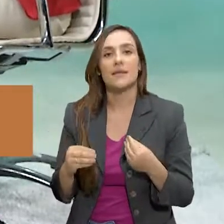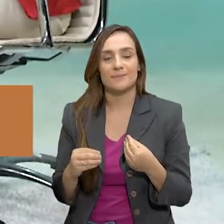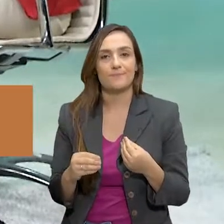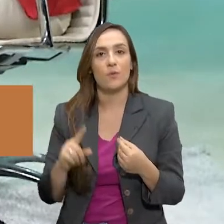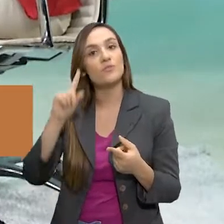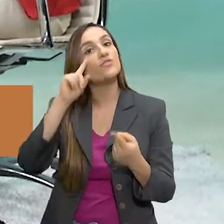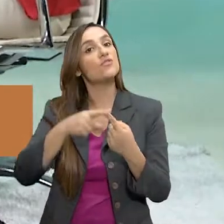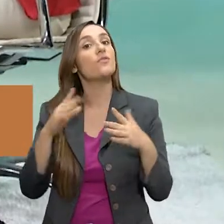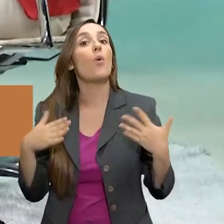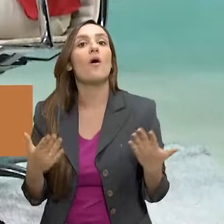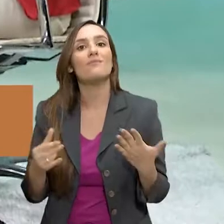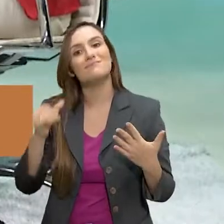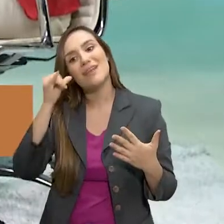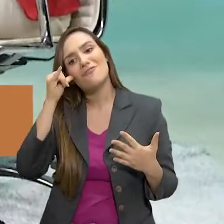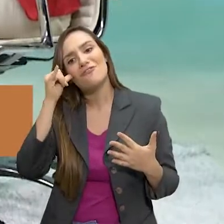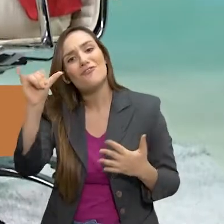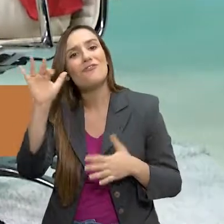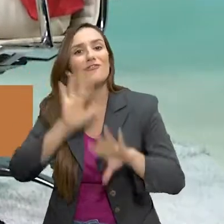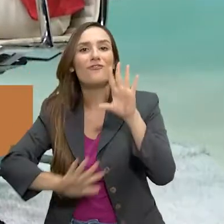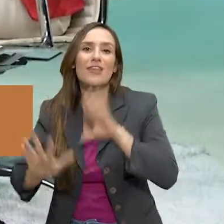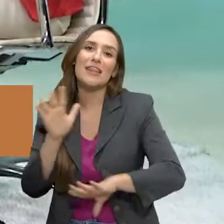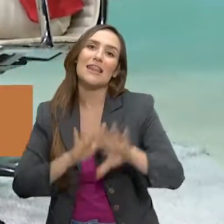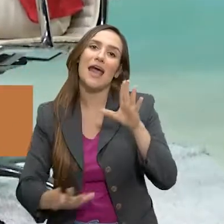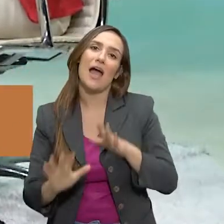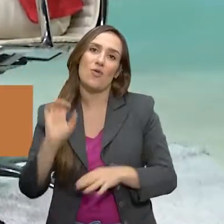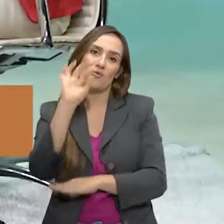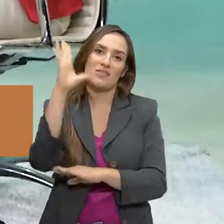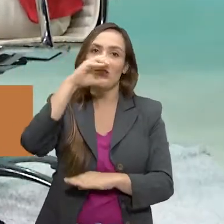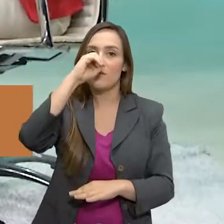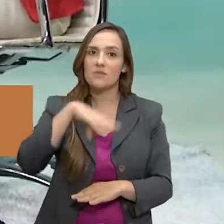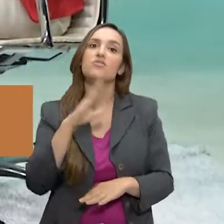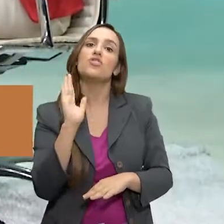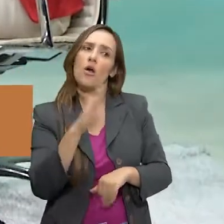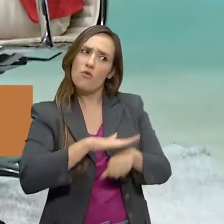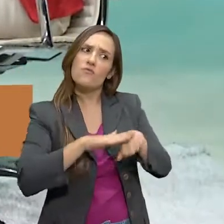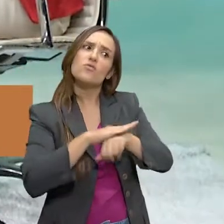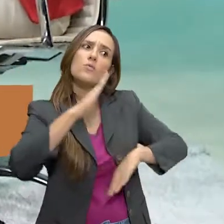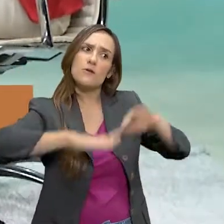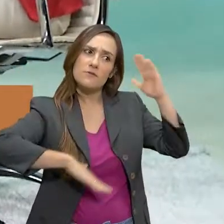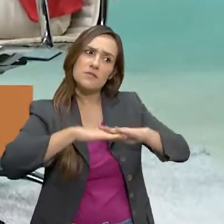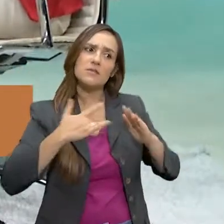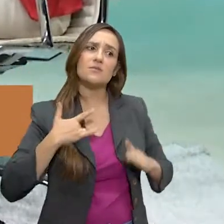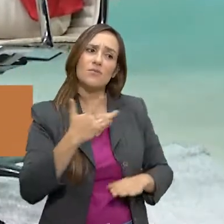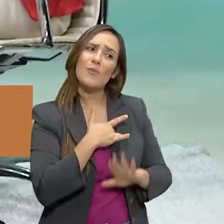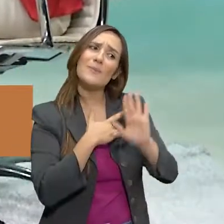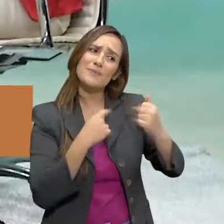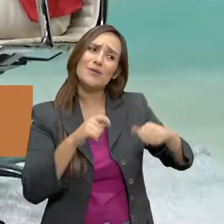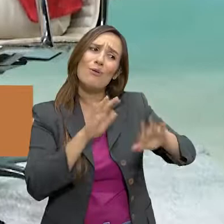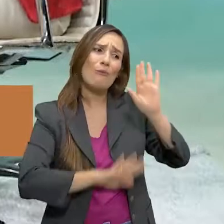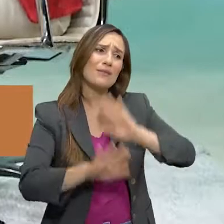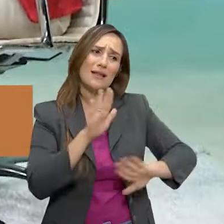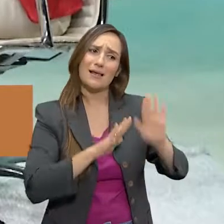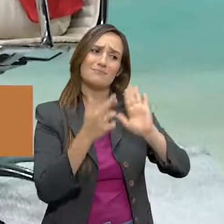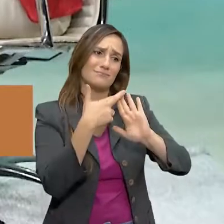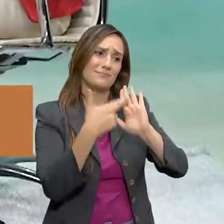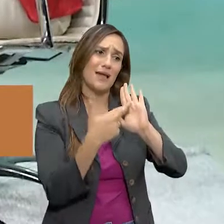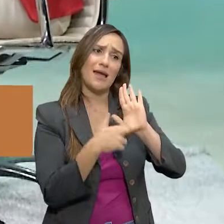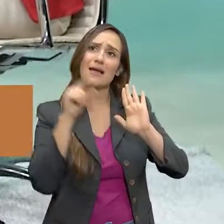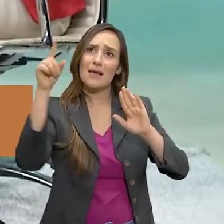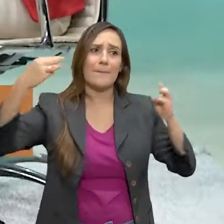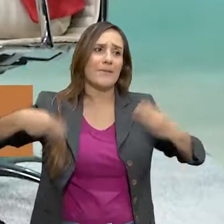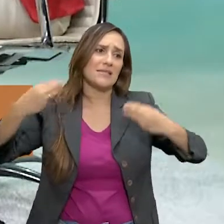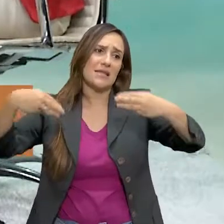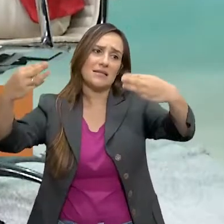focado principalmente na prevenção, então a gente tem falado com os profissionais de saúde, com a rede, para que se conscientizem sobre toda